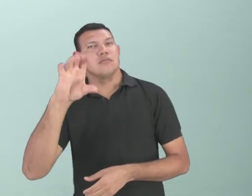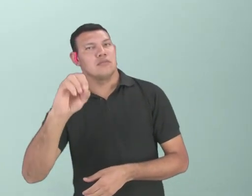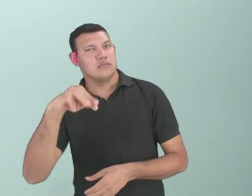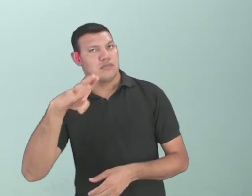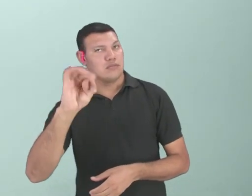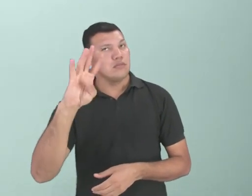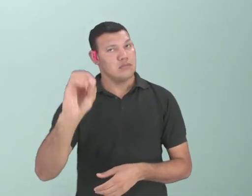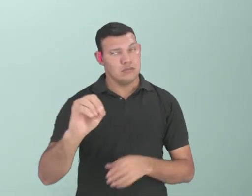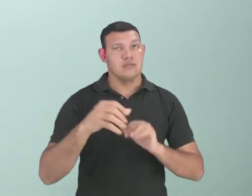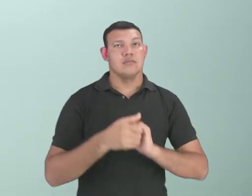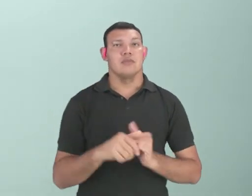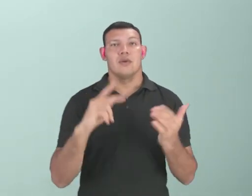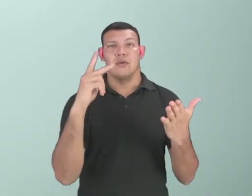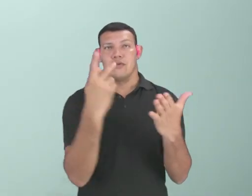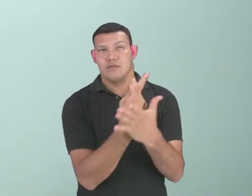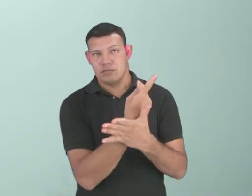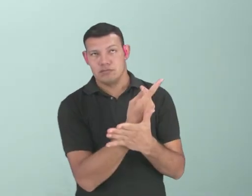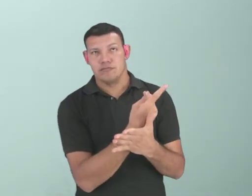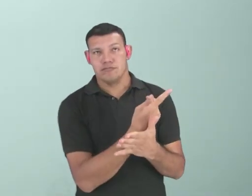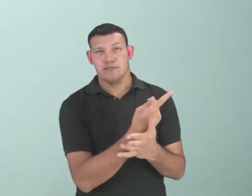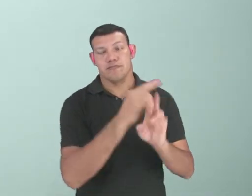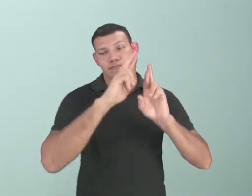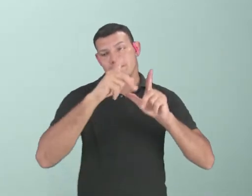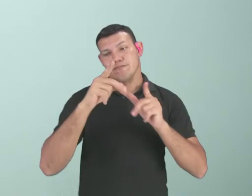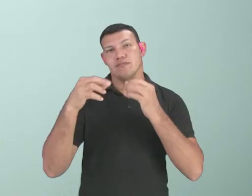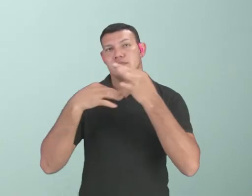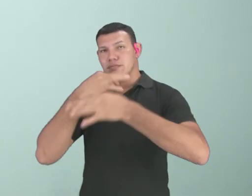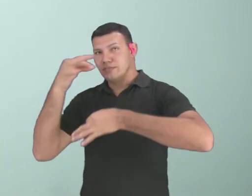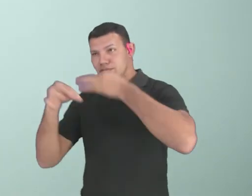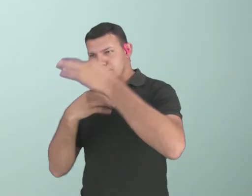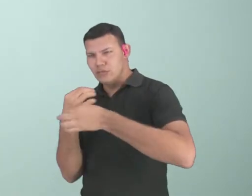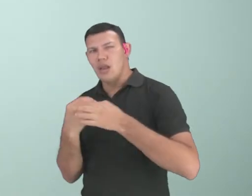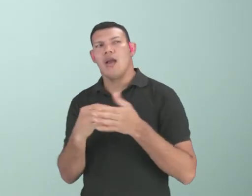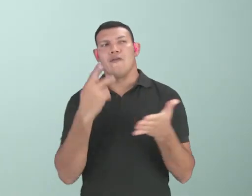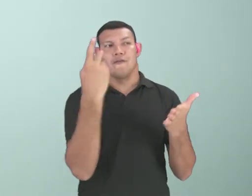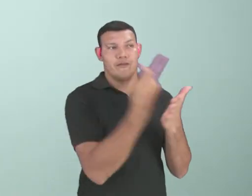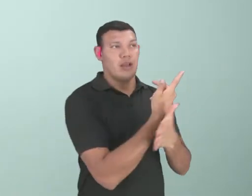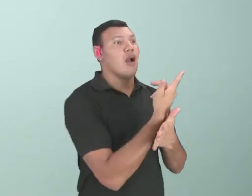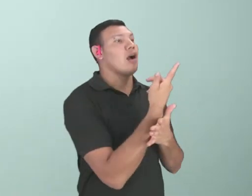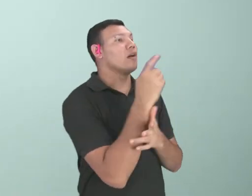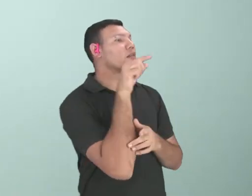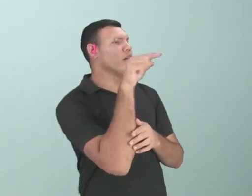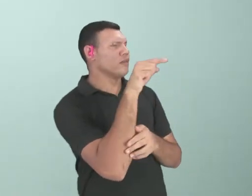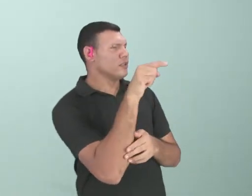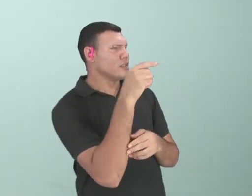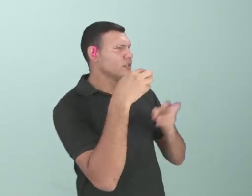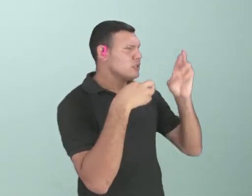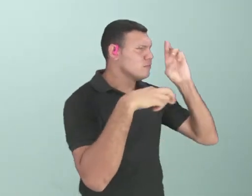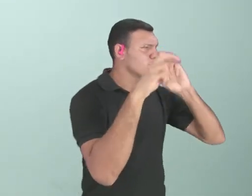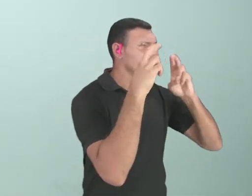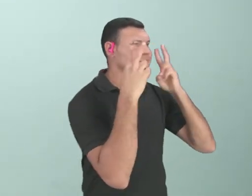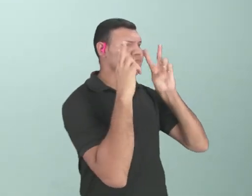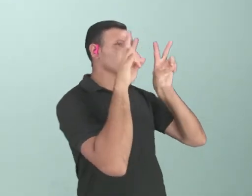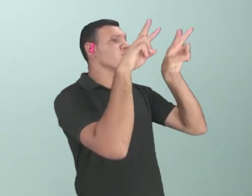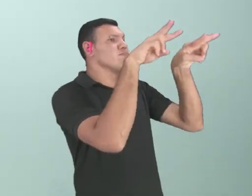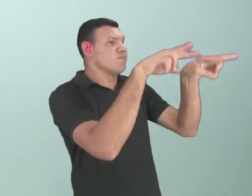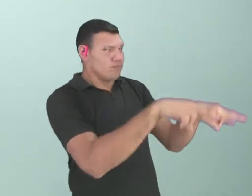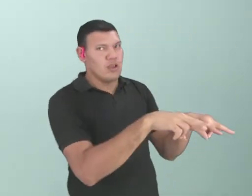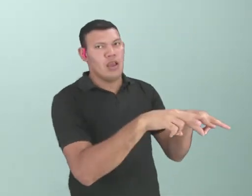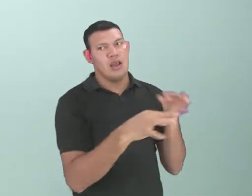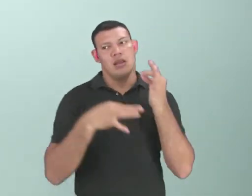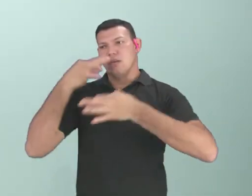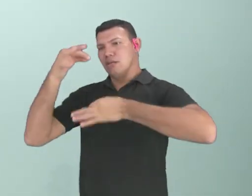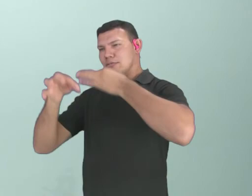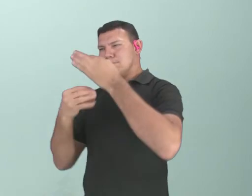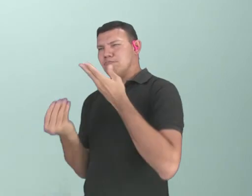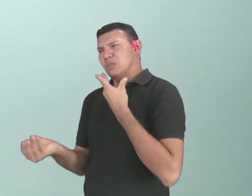diferença do fato para a opinião. O fato é aquilo que a gente observou, que a gente viu, e a opinião é aquilo que eu vou julgar,